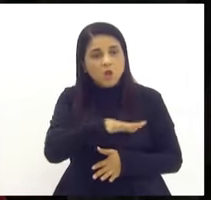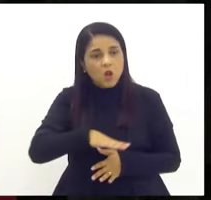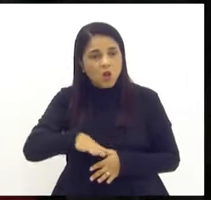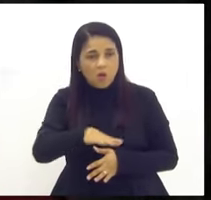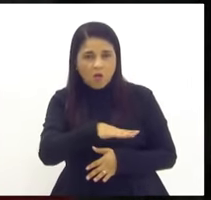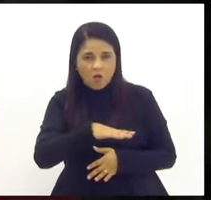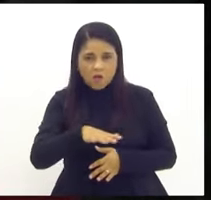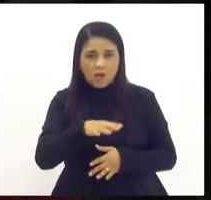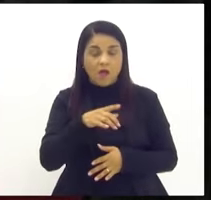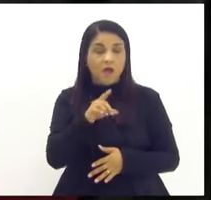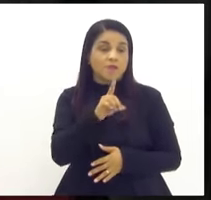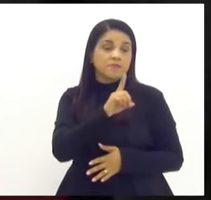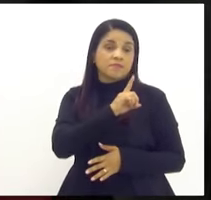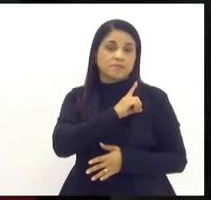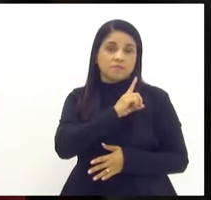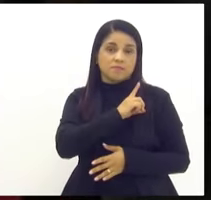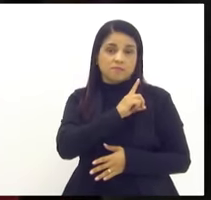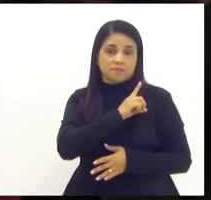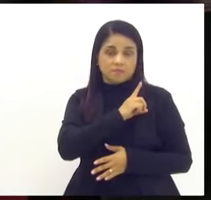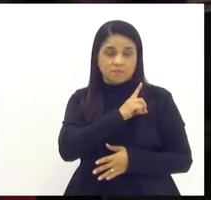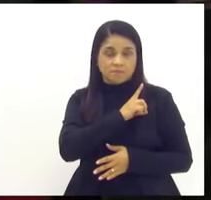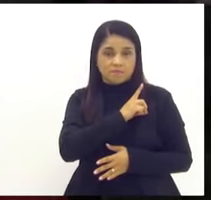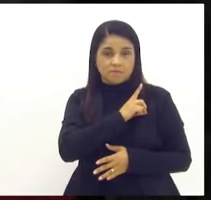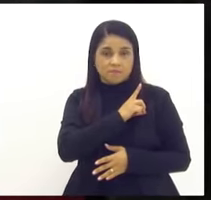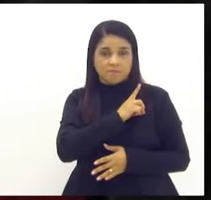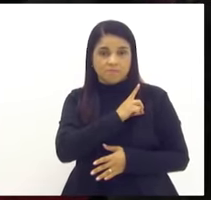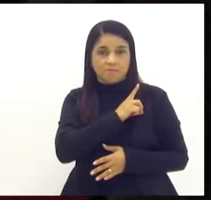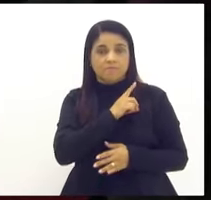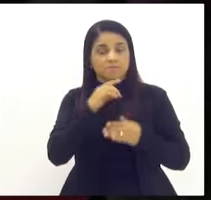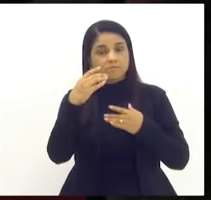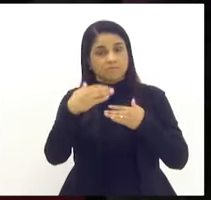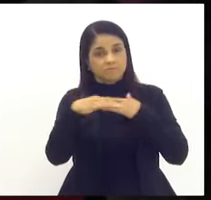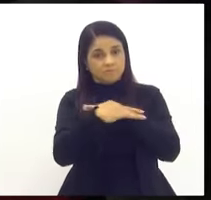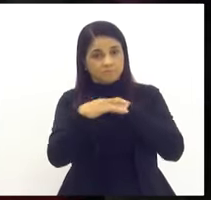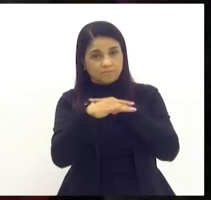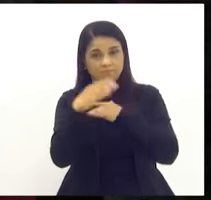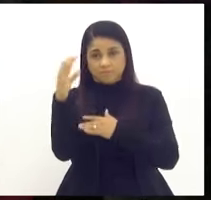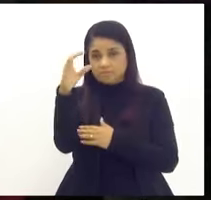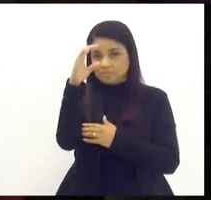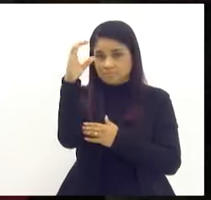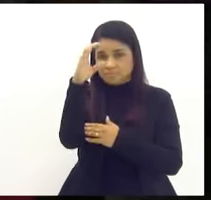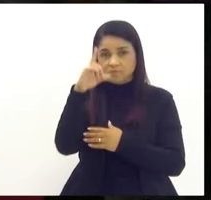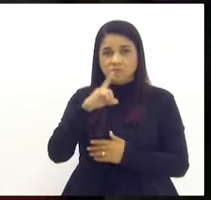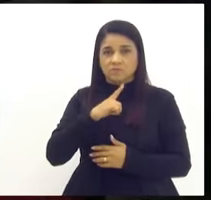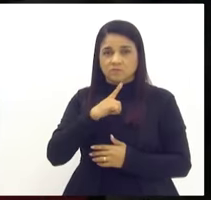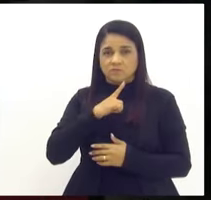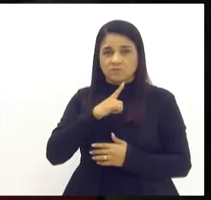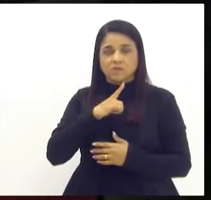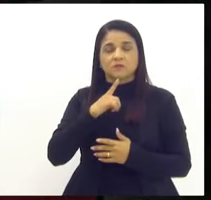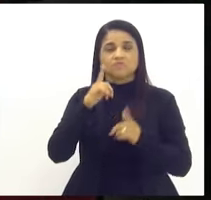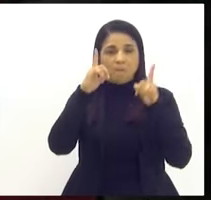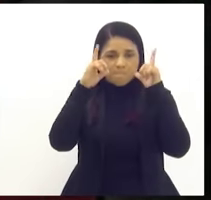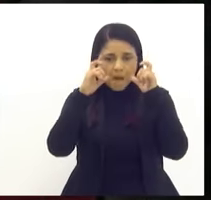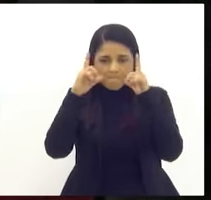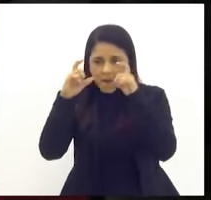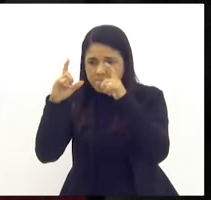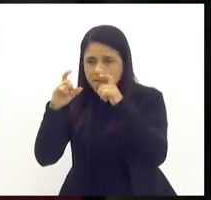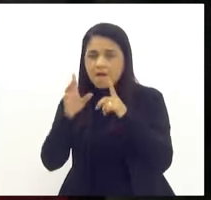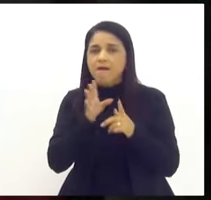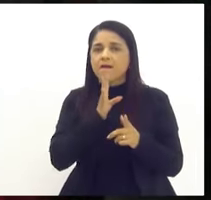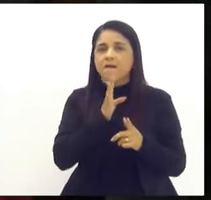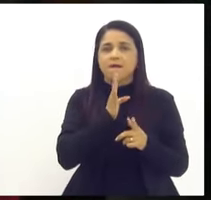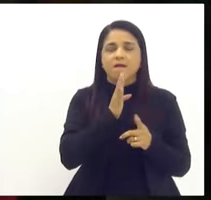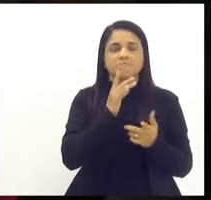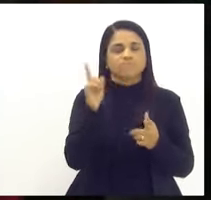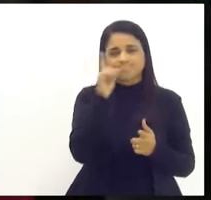é essa delegacia que ali na cidade de Niterói tem muitos reconhecimentos fotográficos